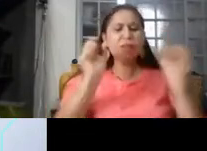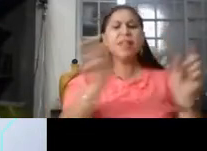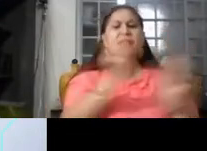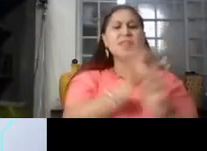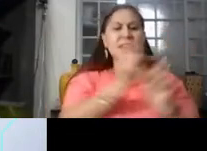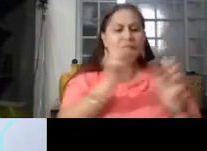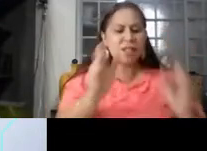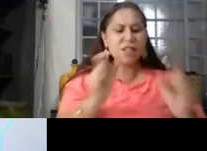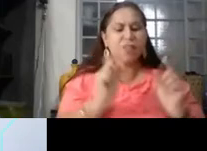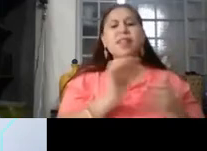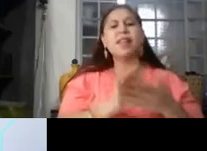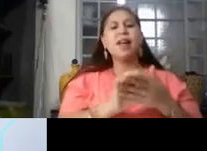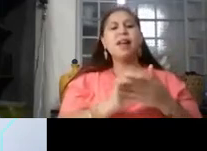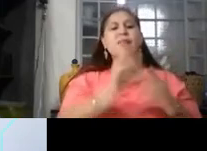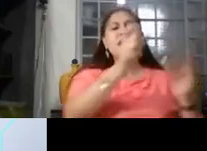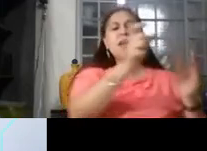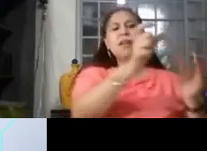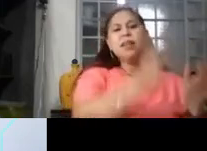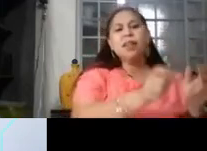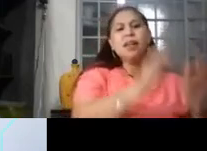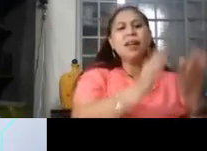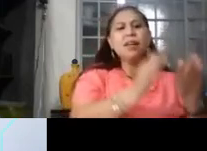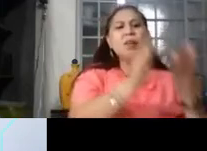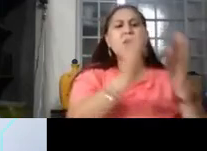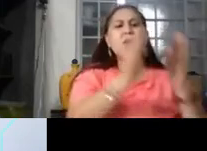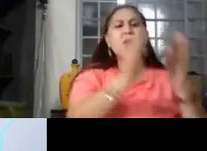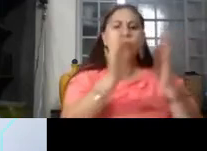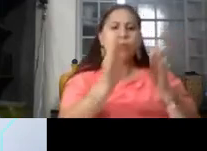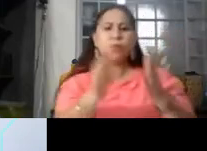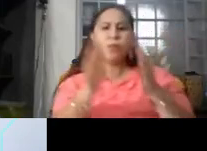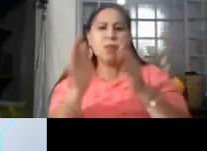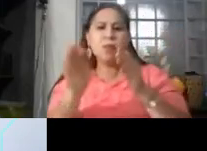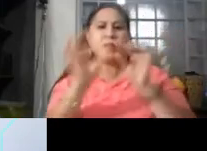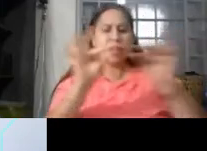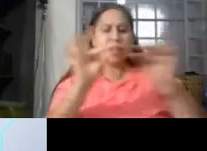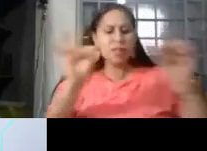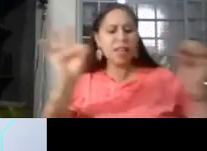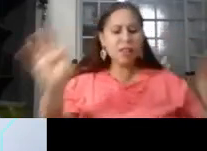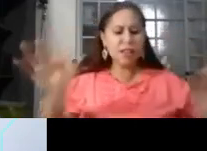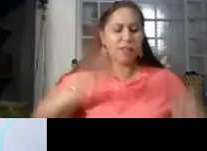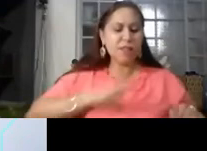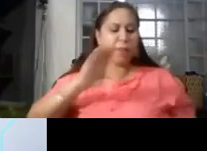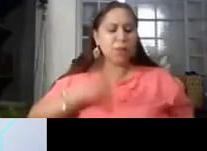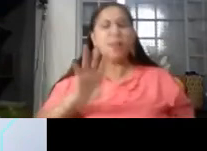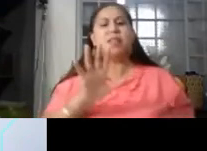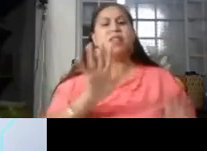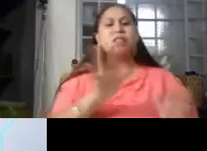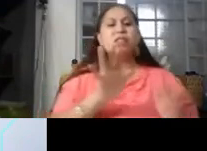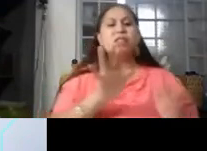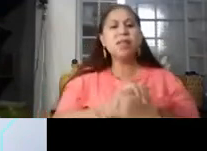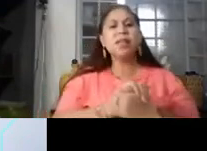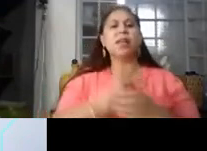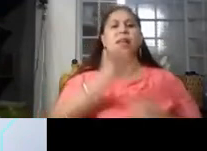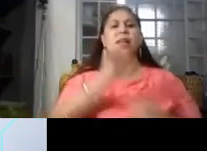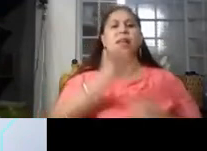na sintaxe a gente vai tratar de cada conjunto de coisas dentro da frase, que no português a gente chama